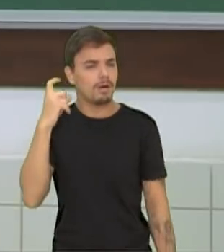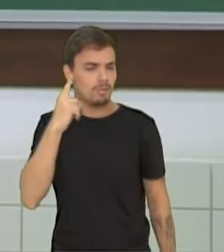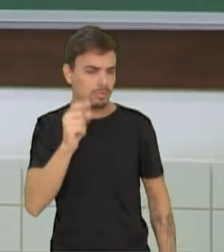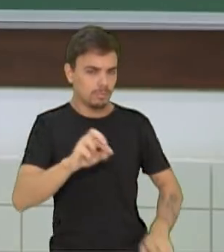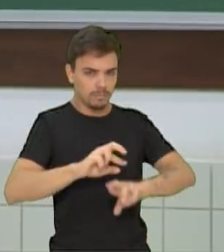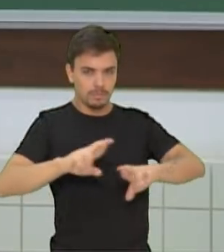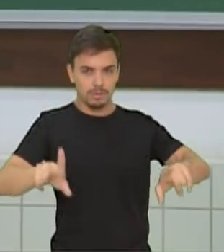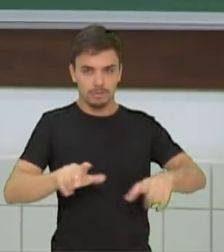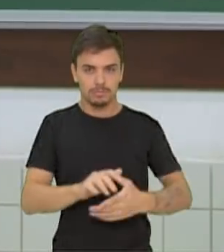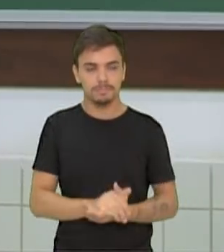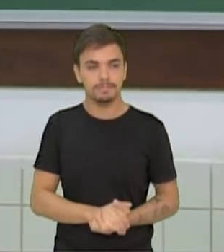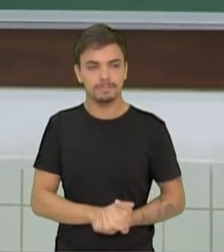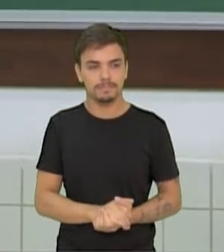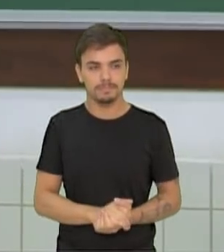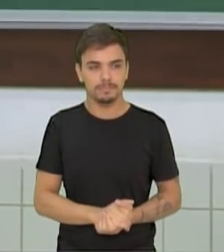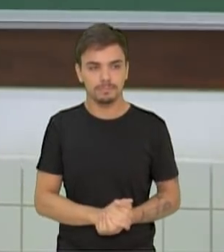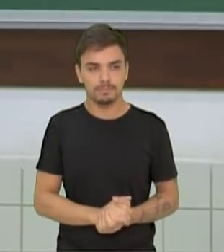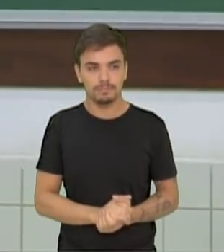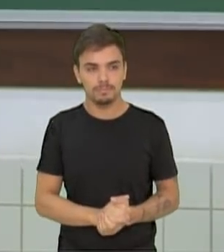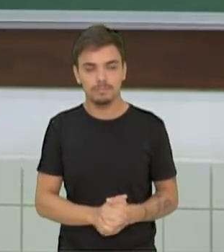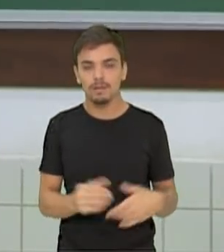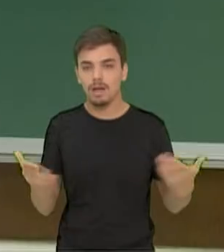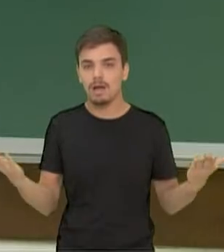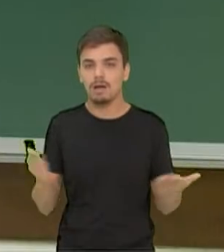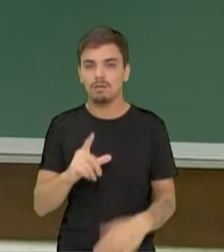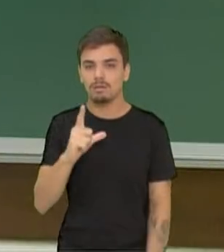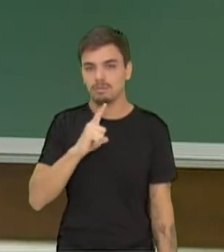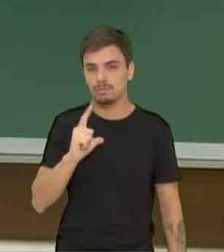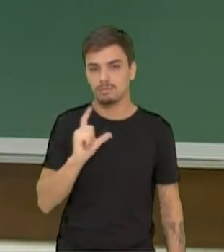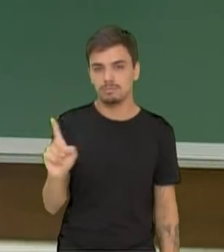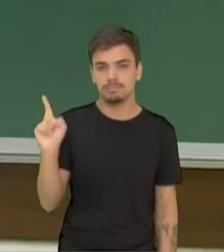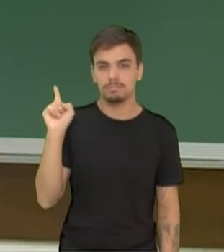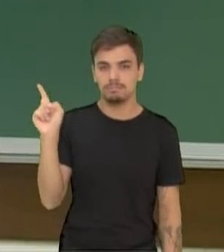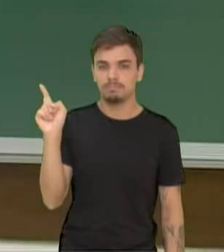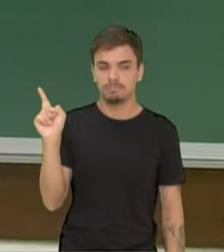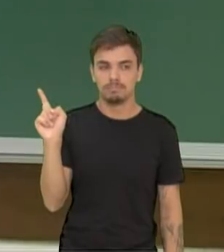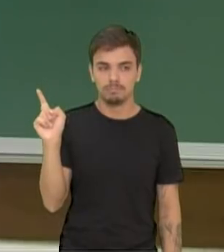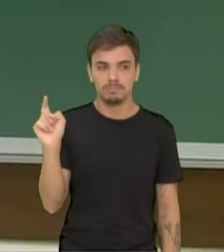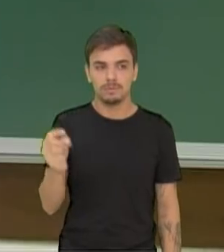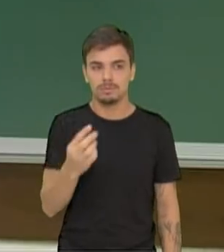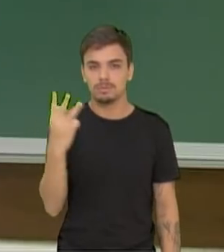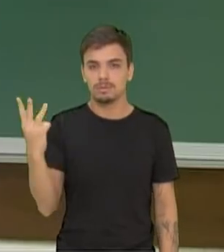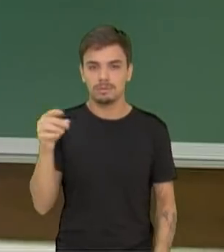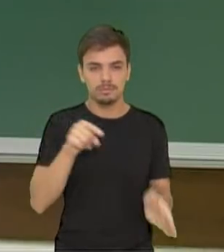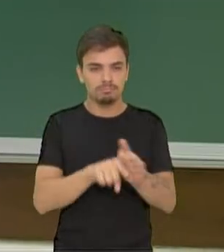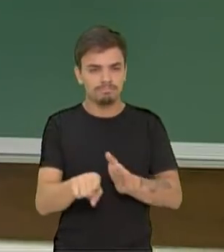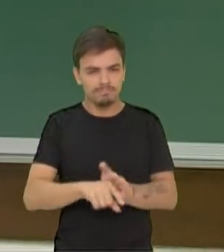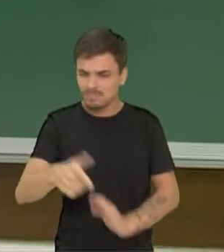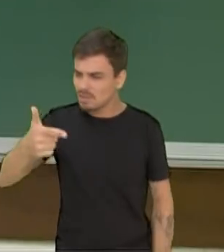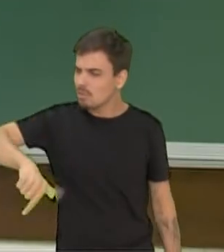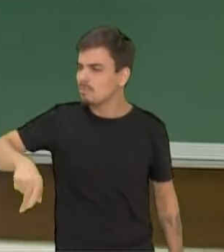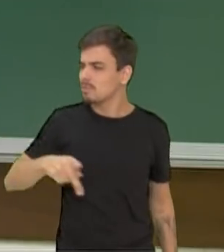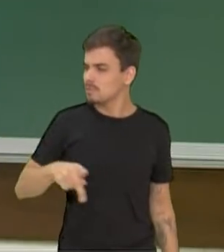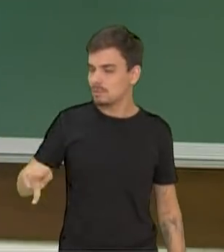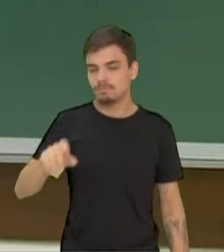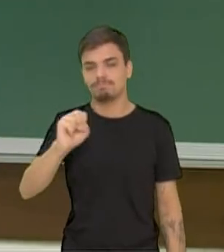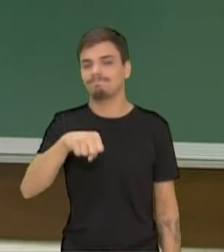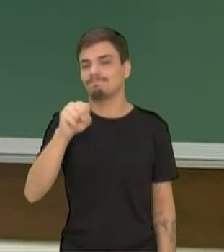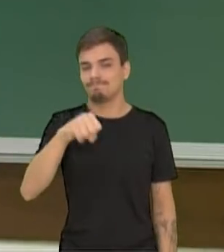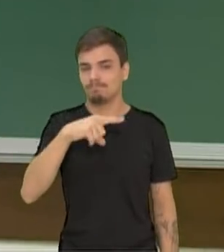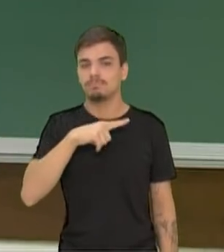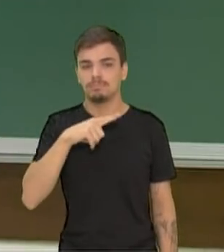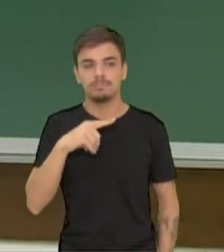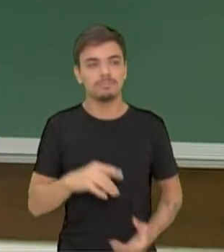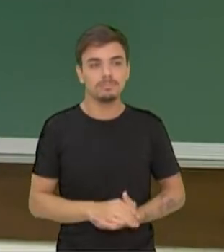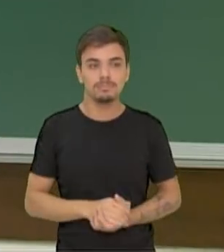diferentes. Nós temos agora nosso terceiro quiz. Mais um, professor, mais um. Sim, olha